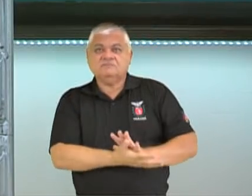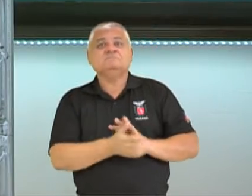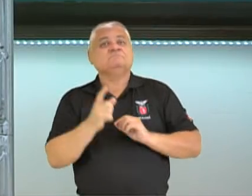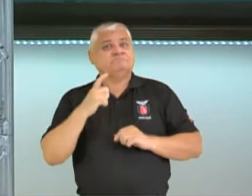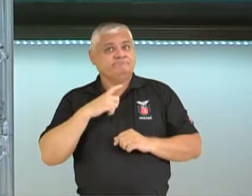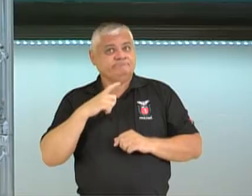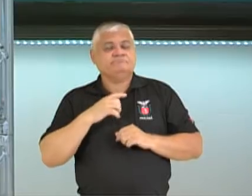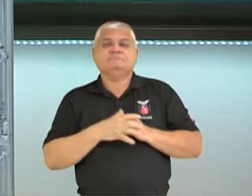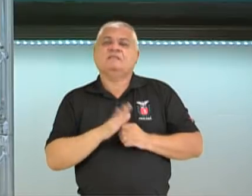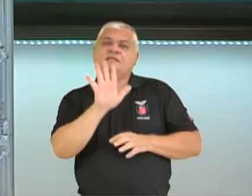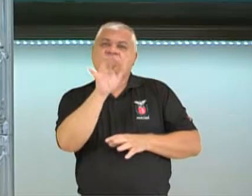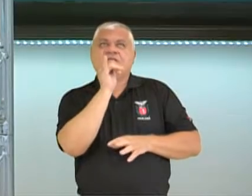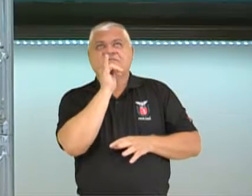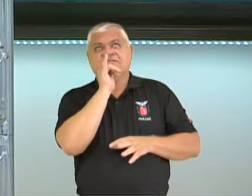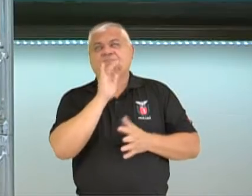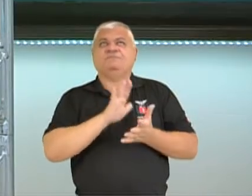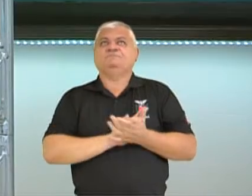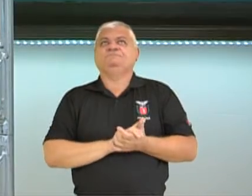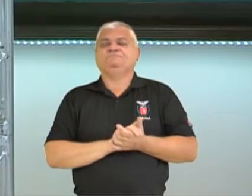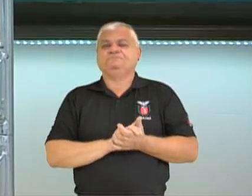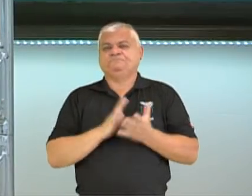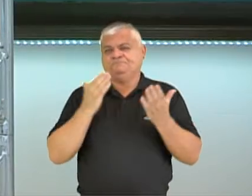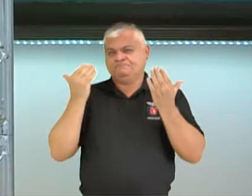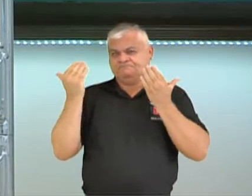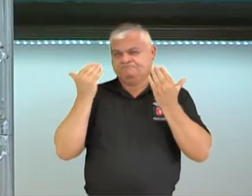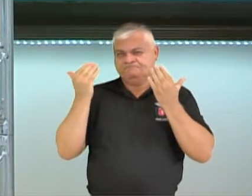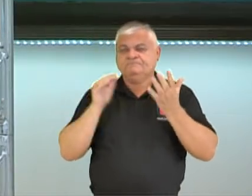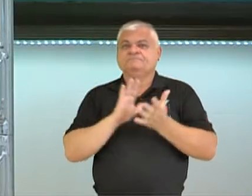você vai falar o seguinte